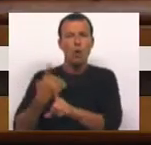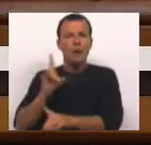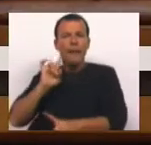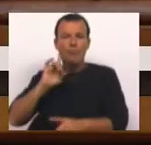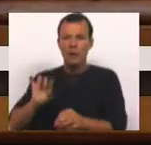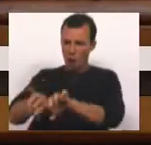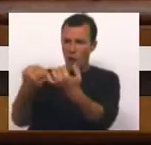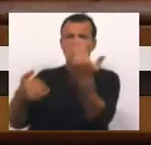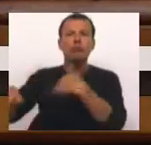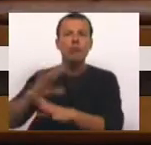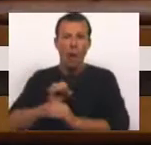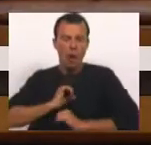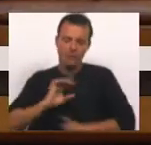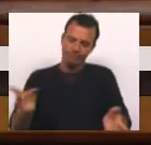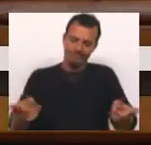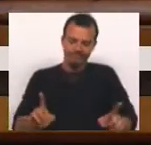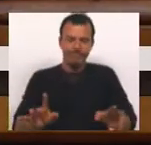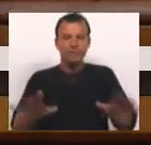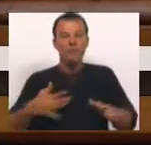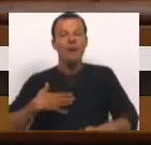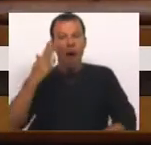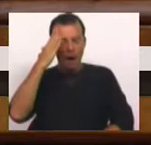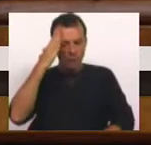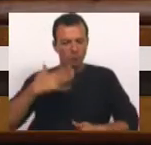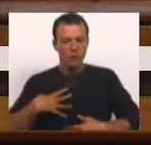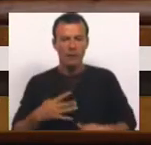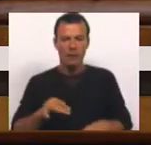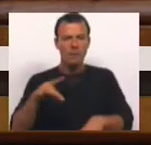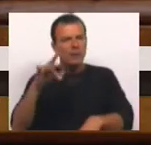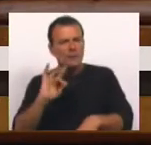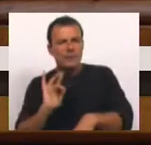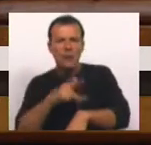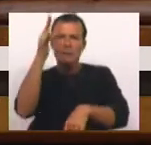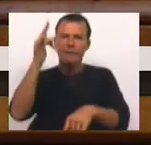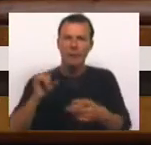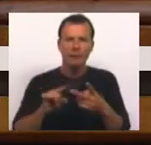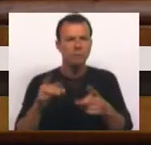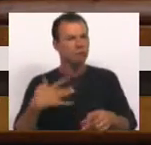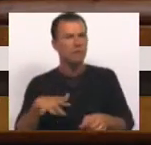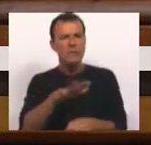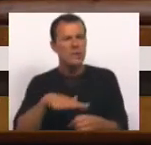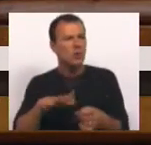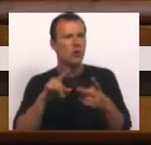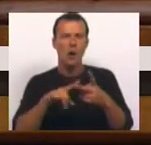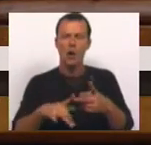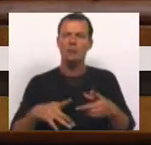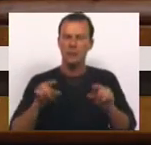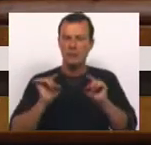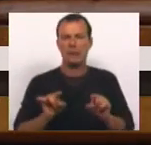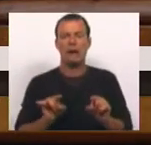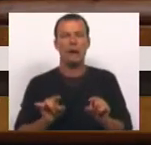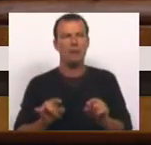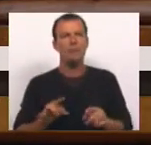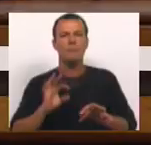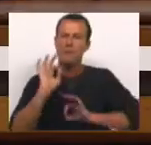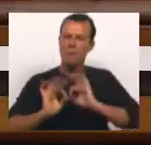sociedade. Com efeito, assumimos que se trata de uma questão sensível, delicada, trata-se de tocar o bem jurídico que é a